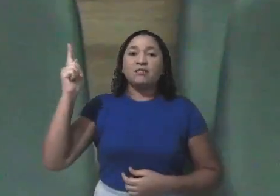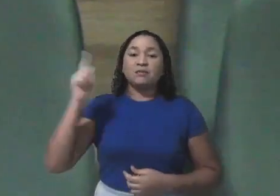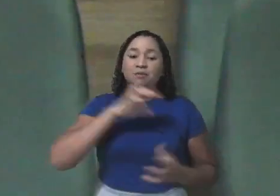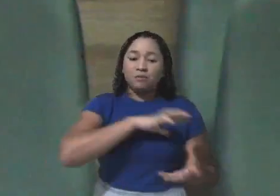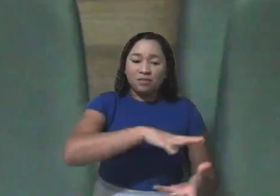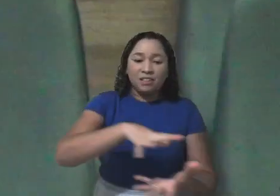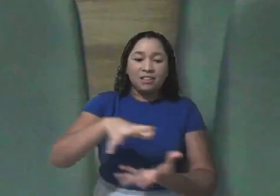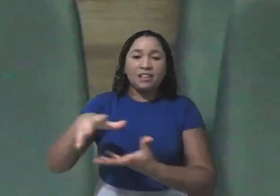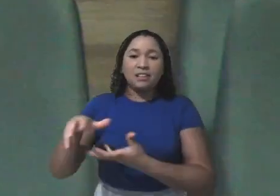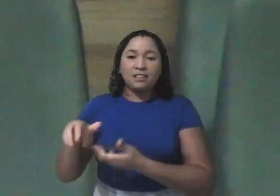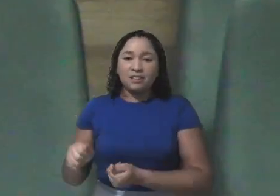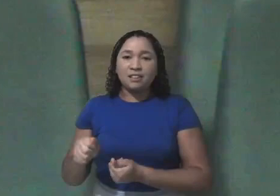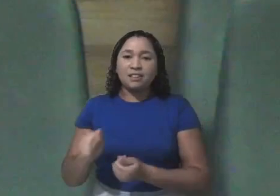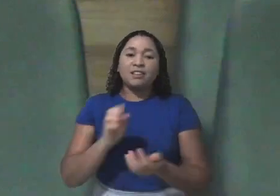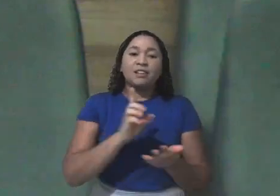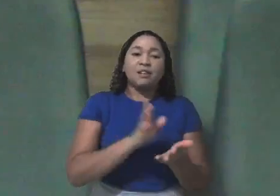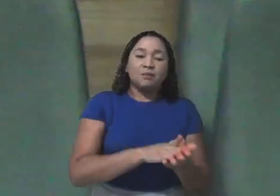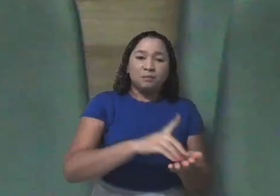matéria chamada